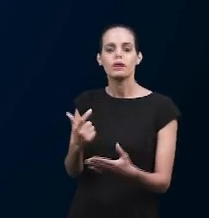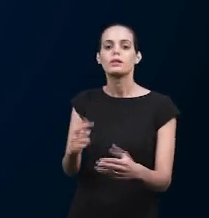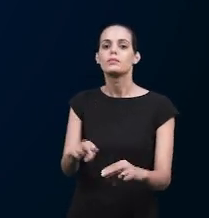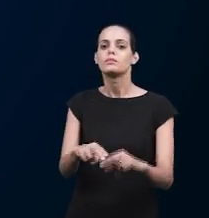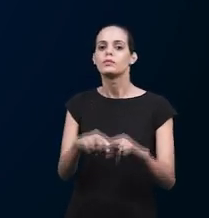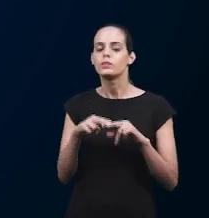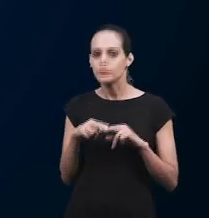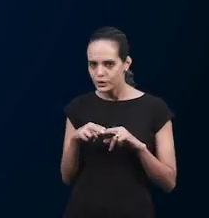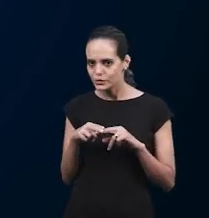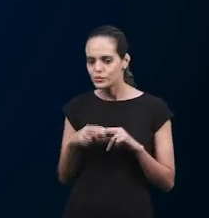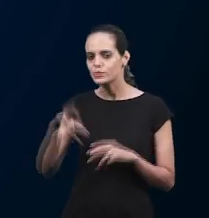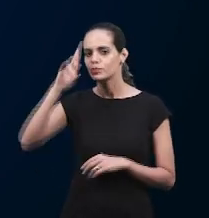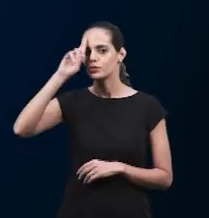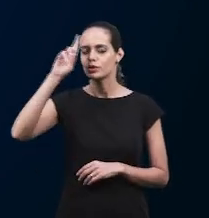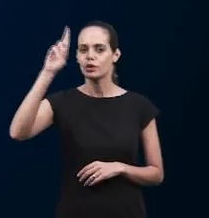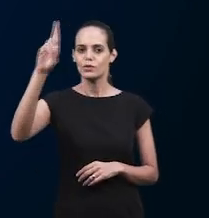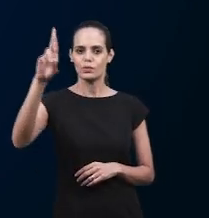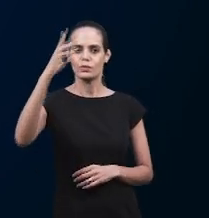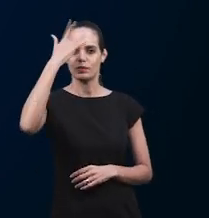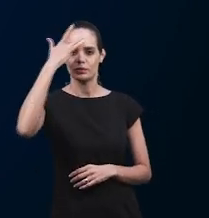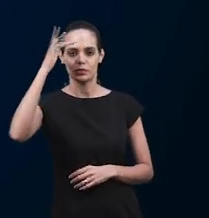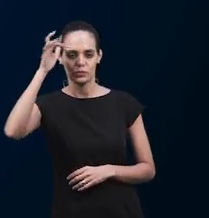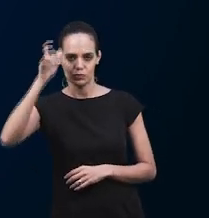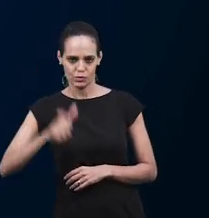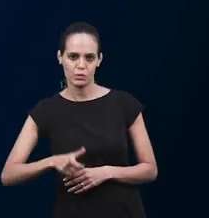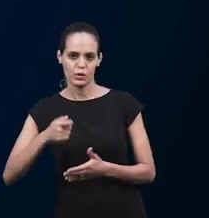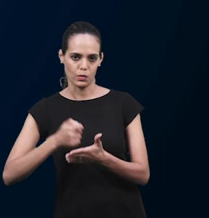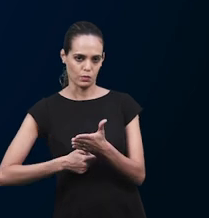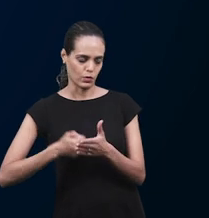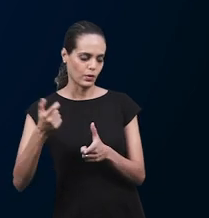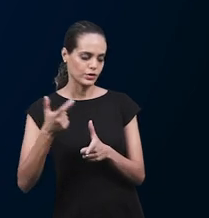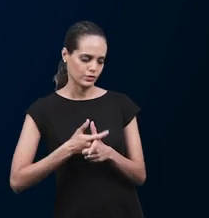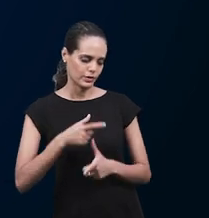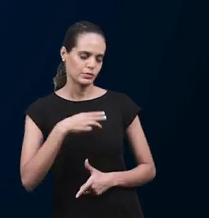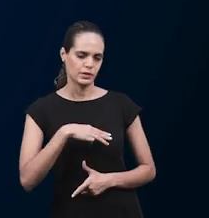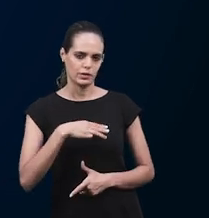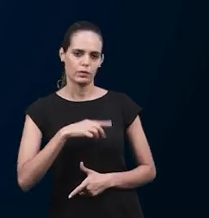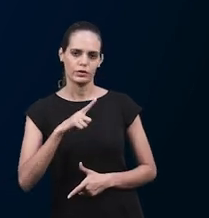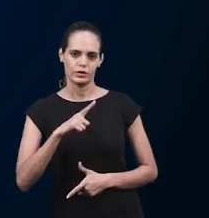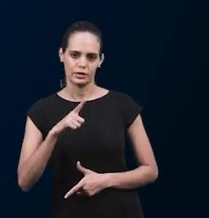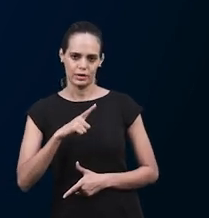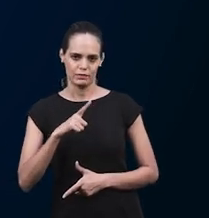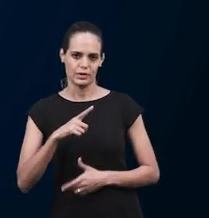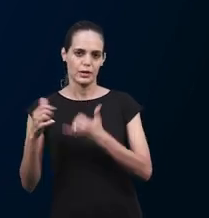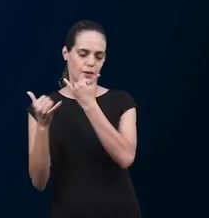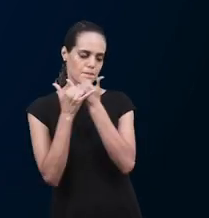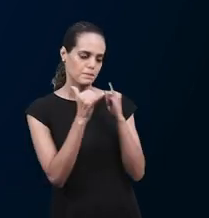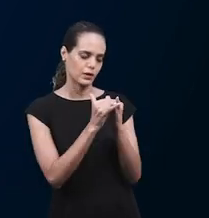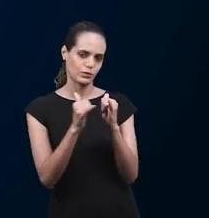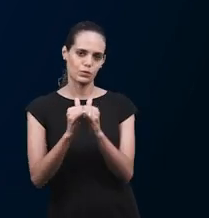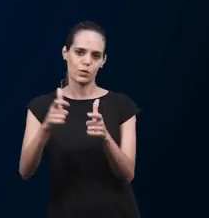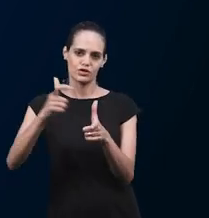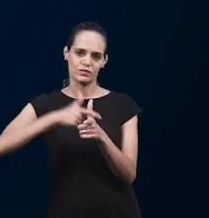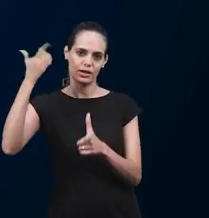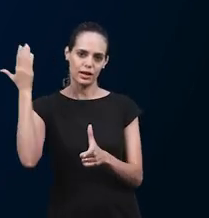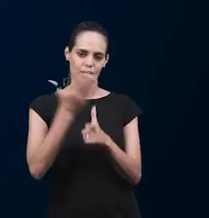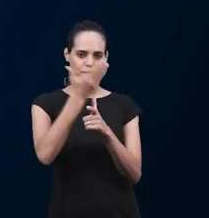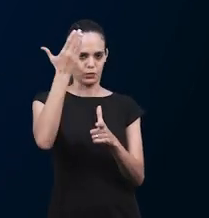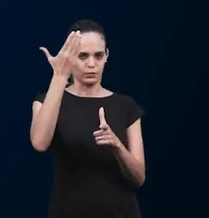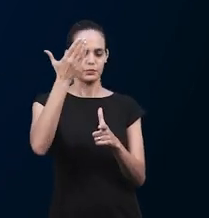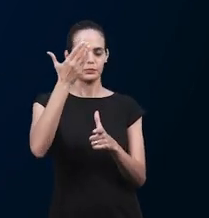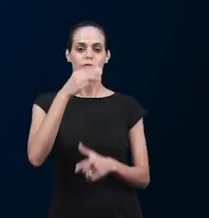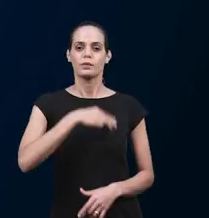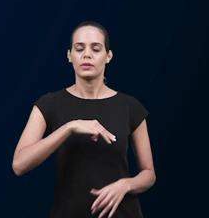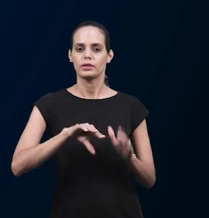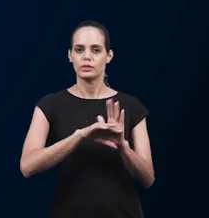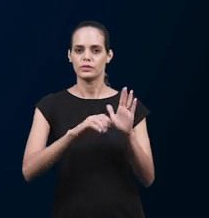Senhor, daquele credor incompassivo, usou de misericórdia e lhe perdoou. Conforme Mateus